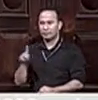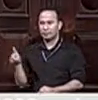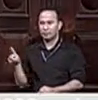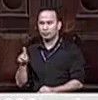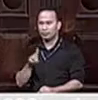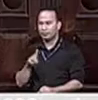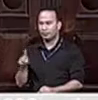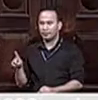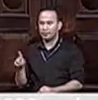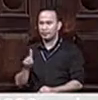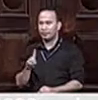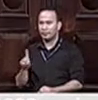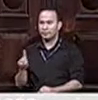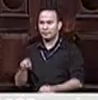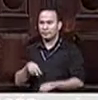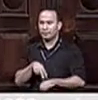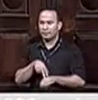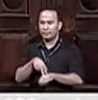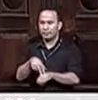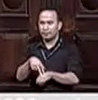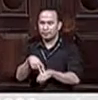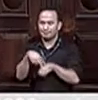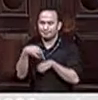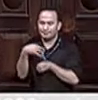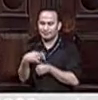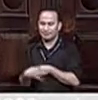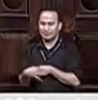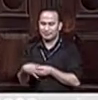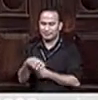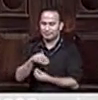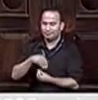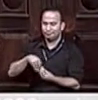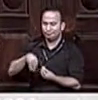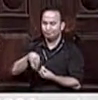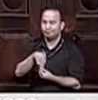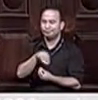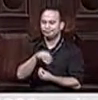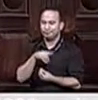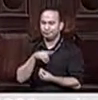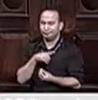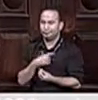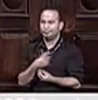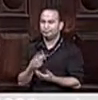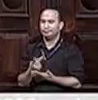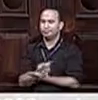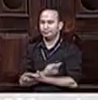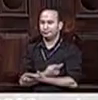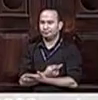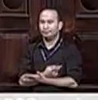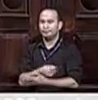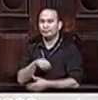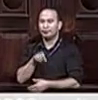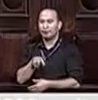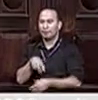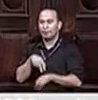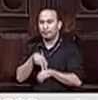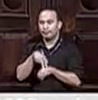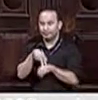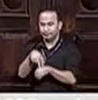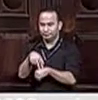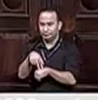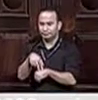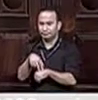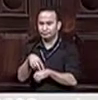de sustentação sólida em torno do governador. É uma base de sustentação